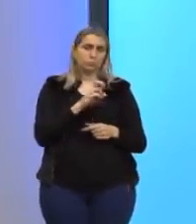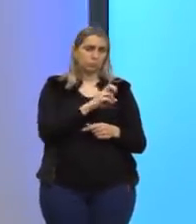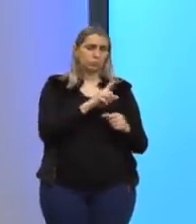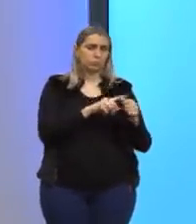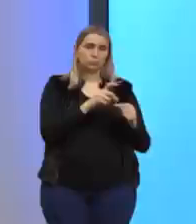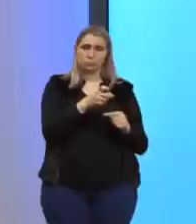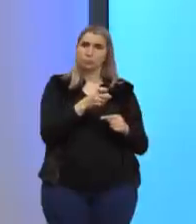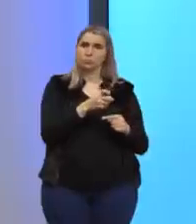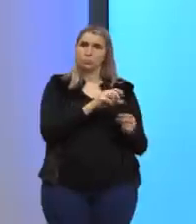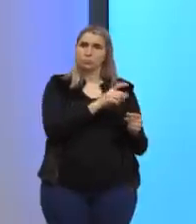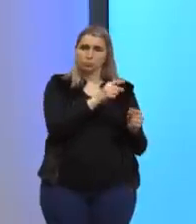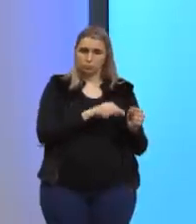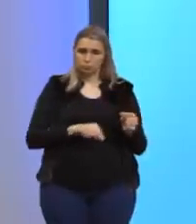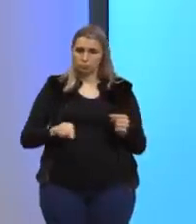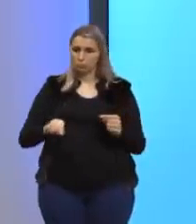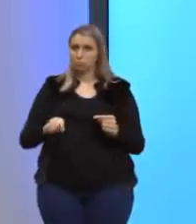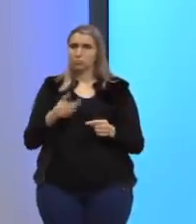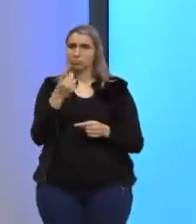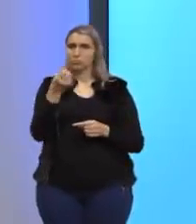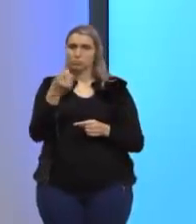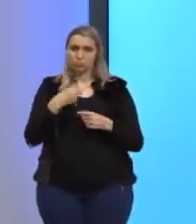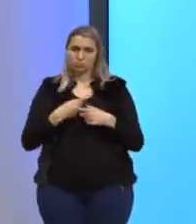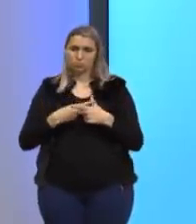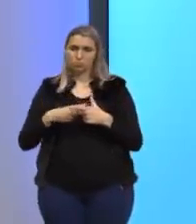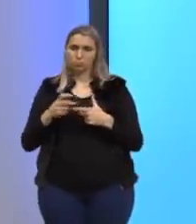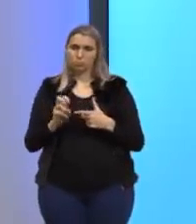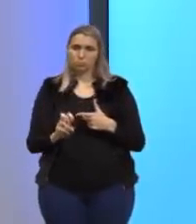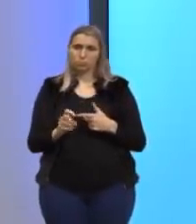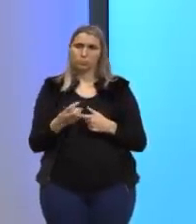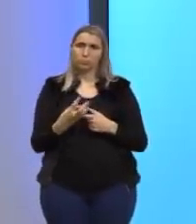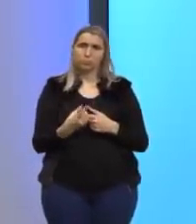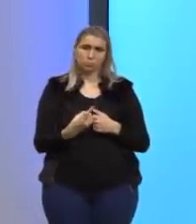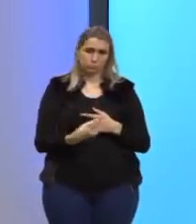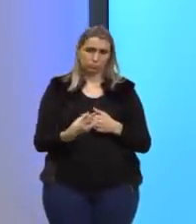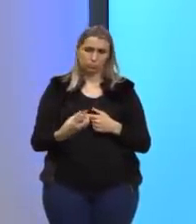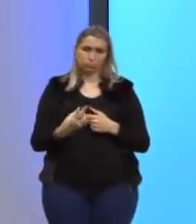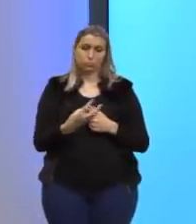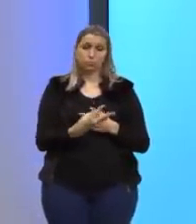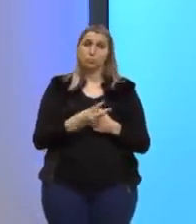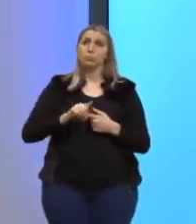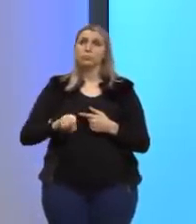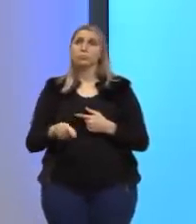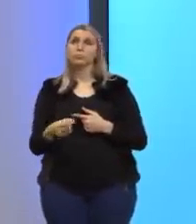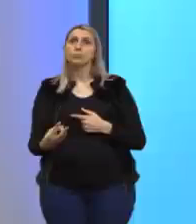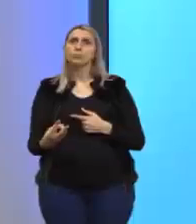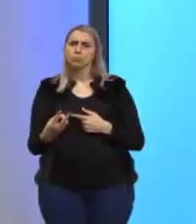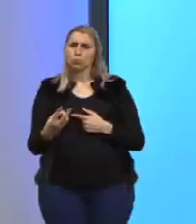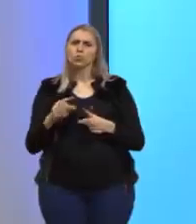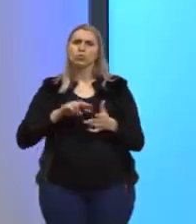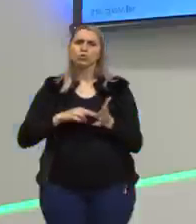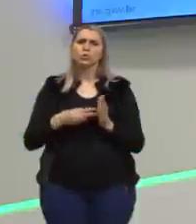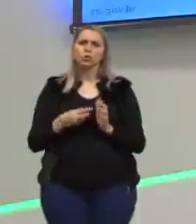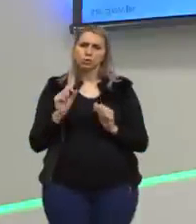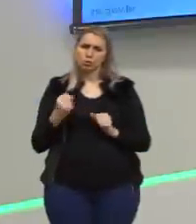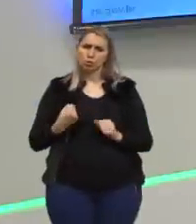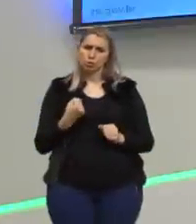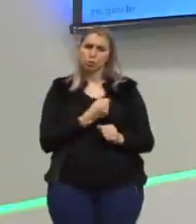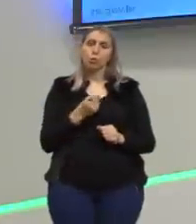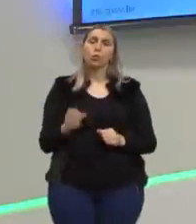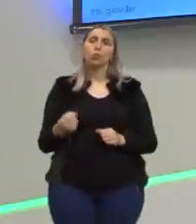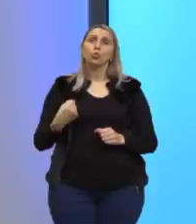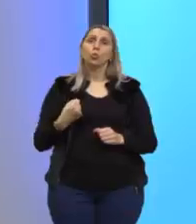né? Dividimos o 16 pelo 5 e nos deu 3,2. O que é 3,2? O valor